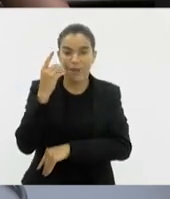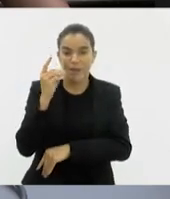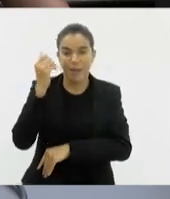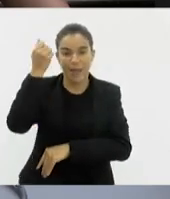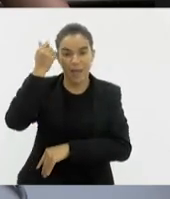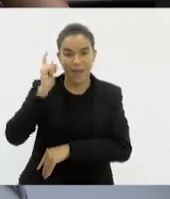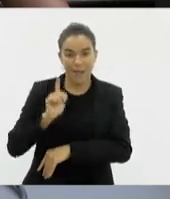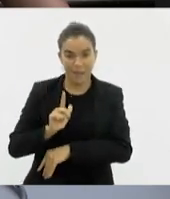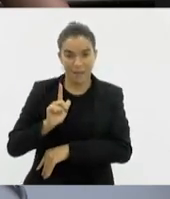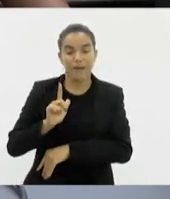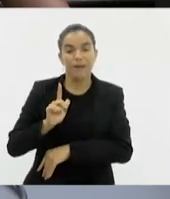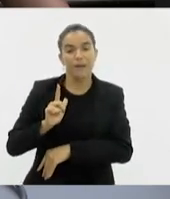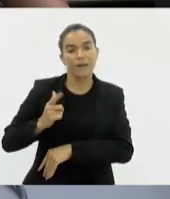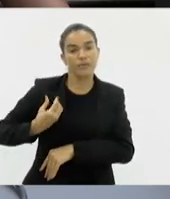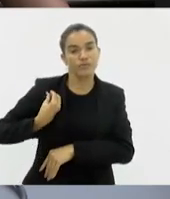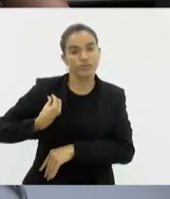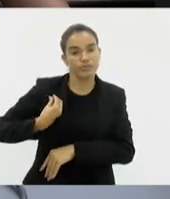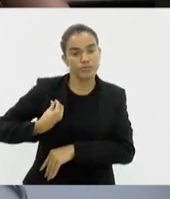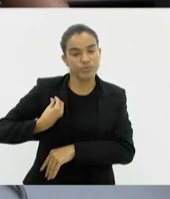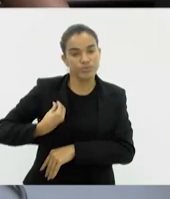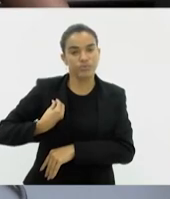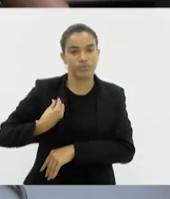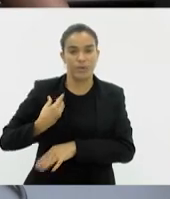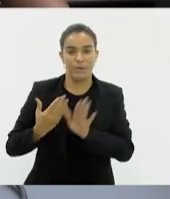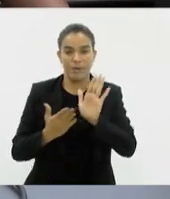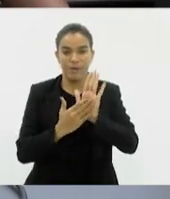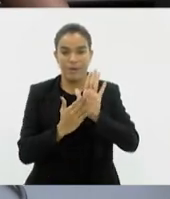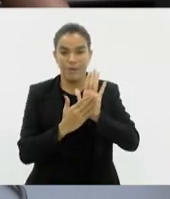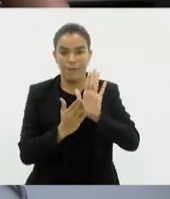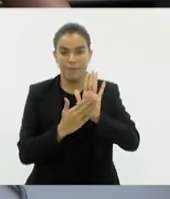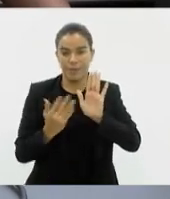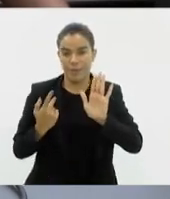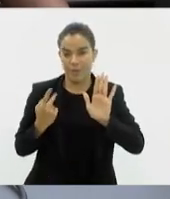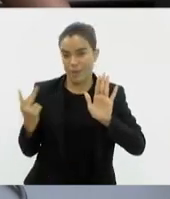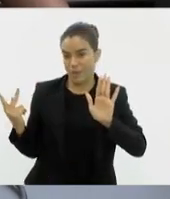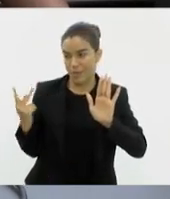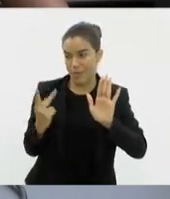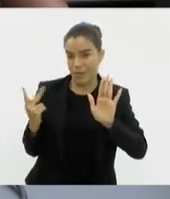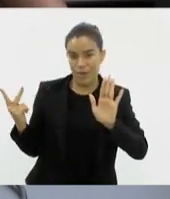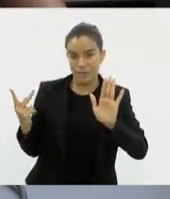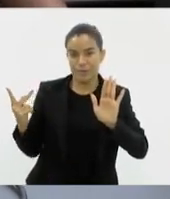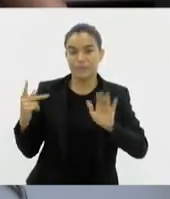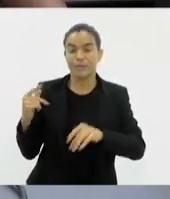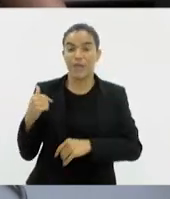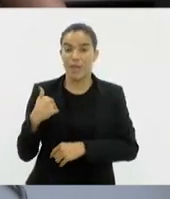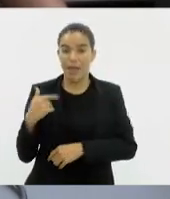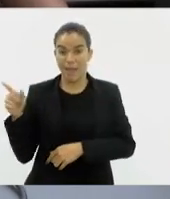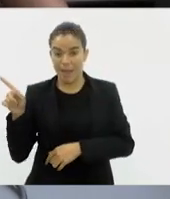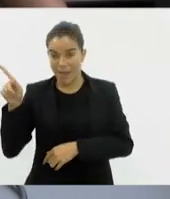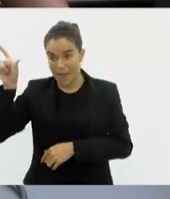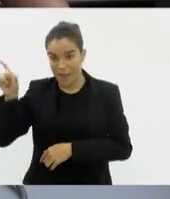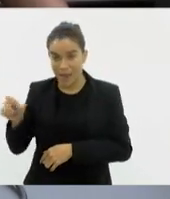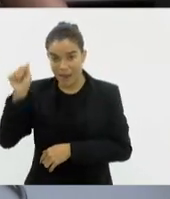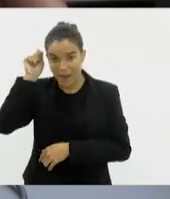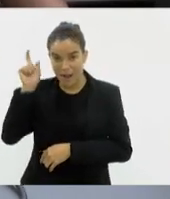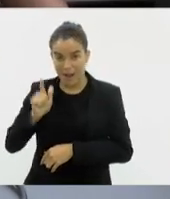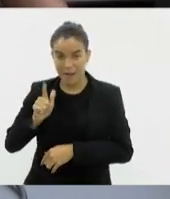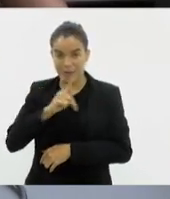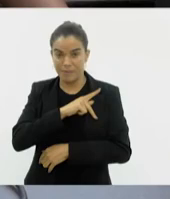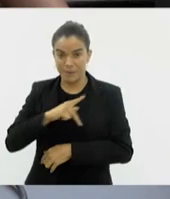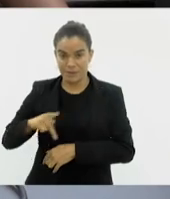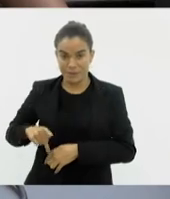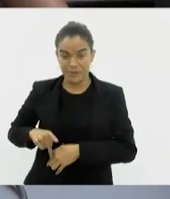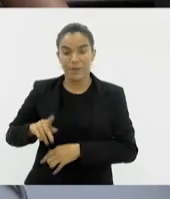e eu fizemos essa proposição, nós éramos... ela, presidente, e o vice-presidente da Comissão Permanente